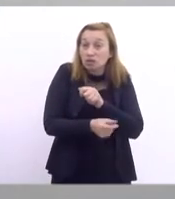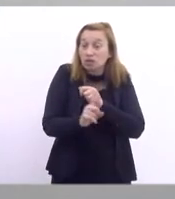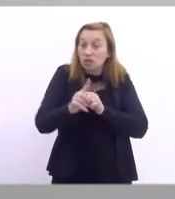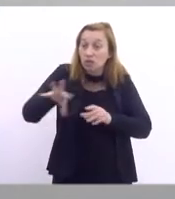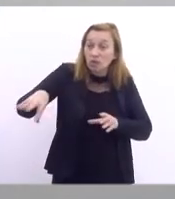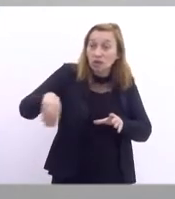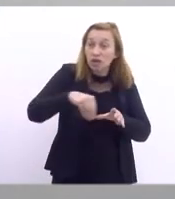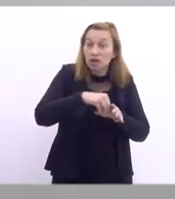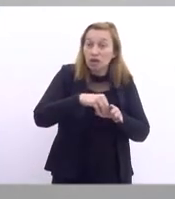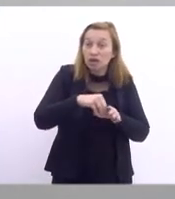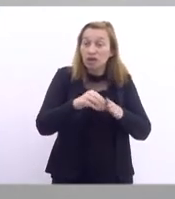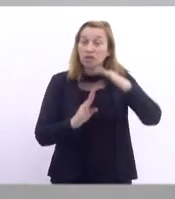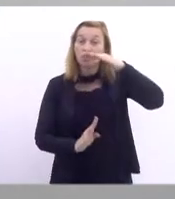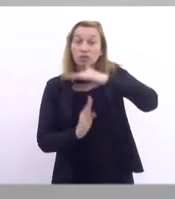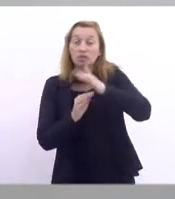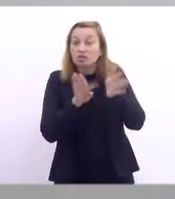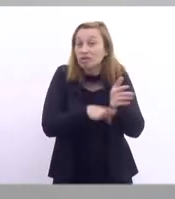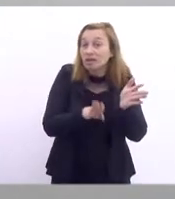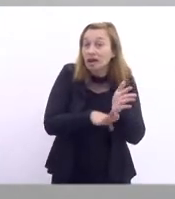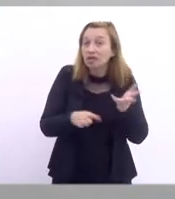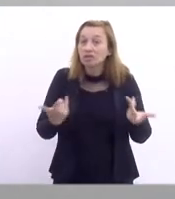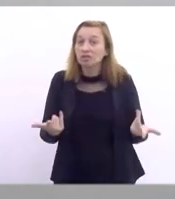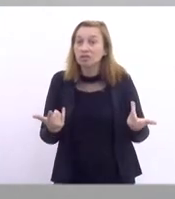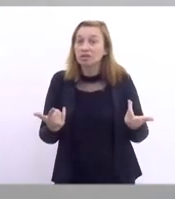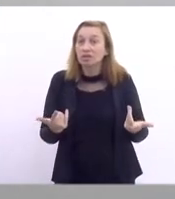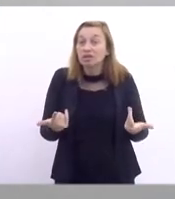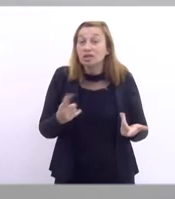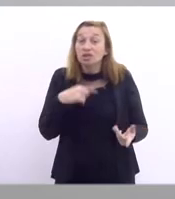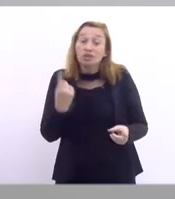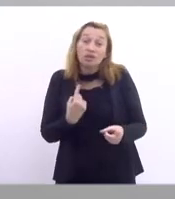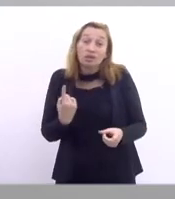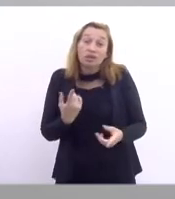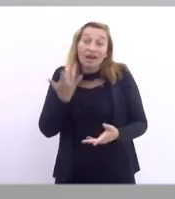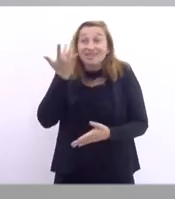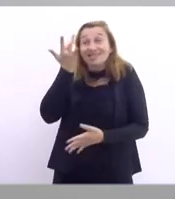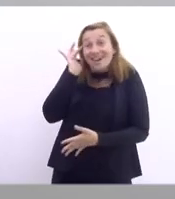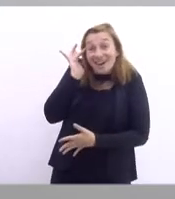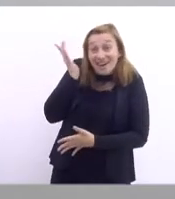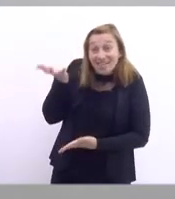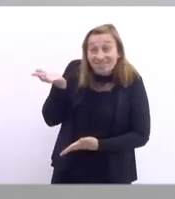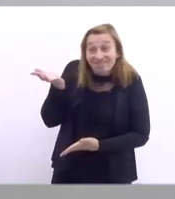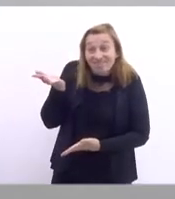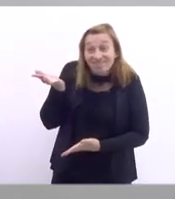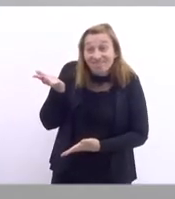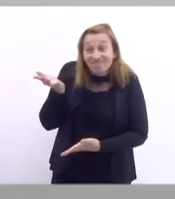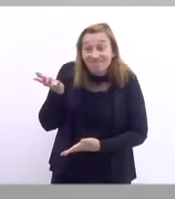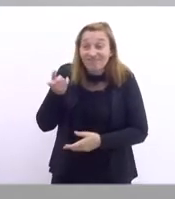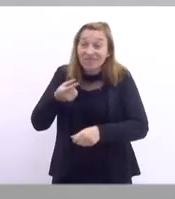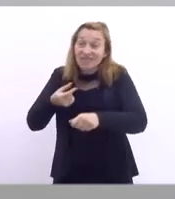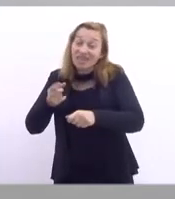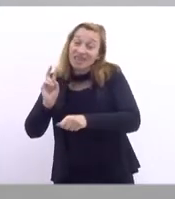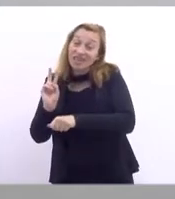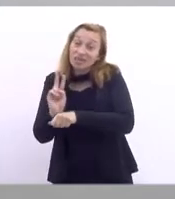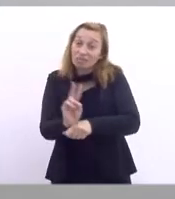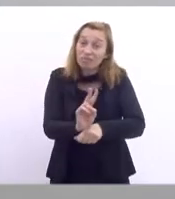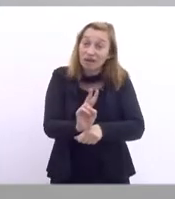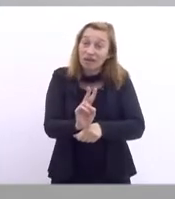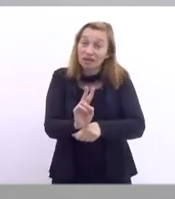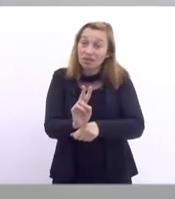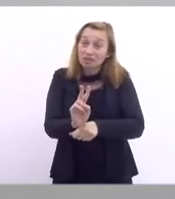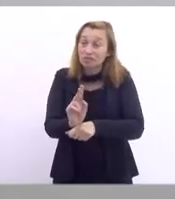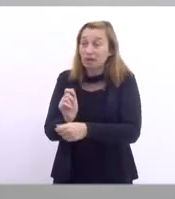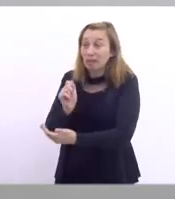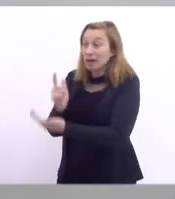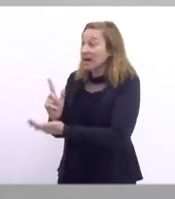entrem no teto de gasto e a gente achar que tomar empréstimo para amortizar a dívida